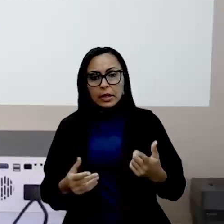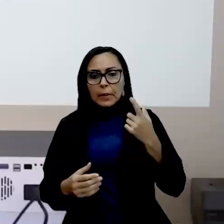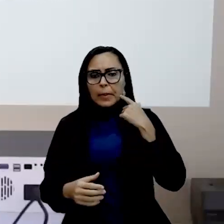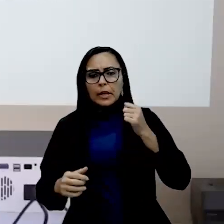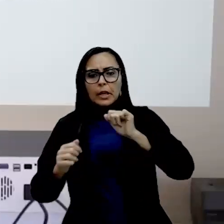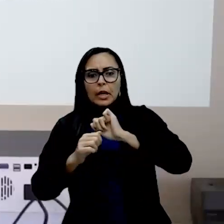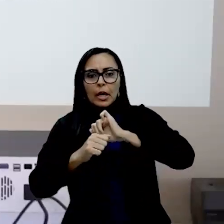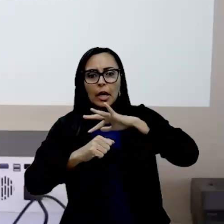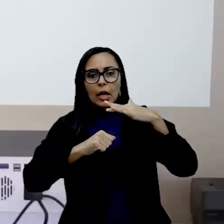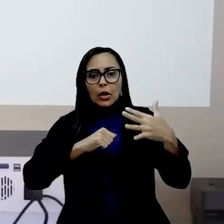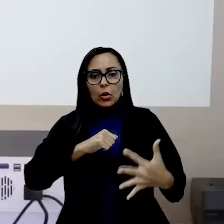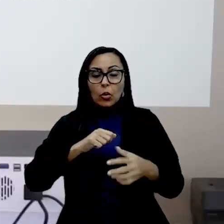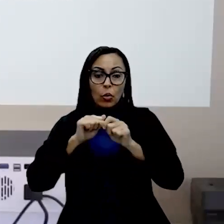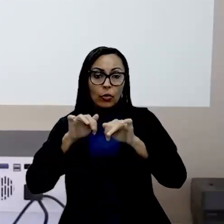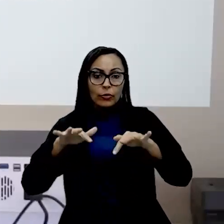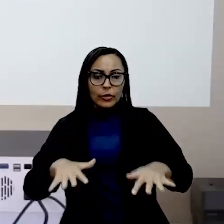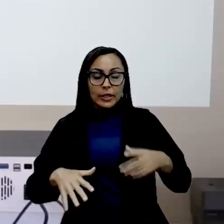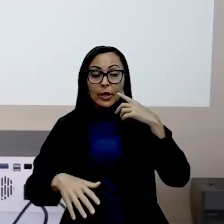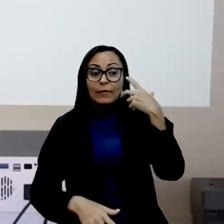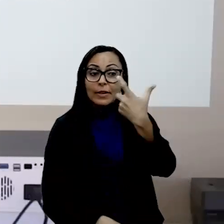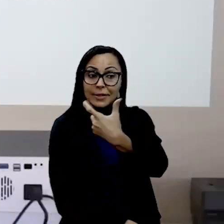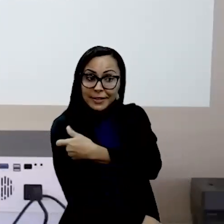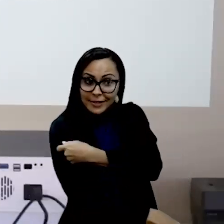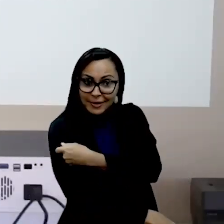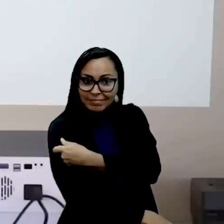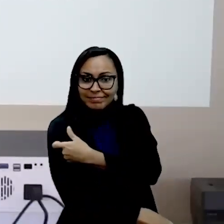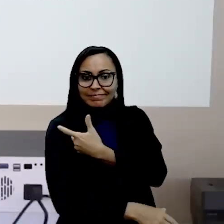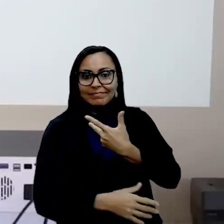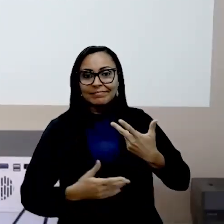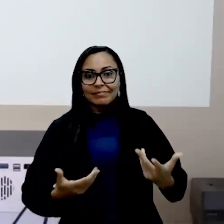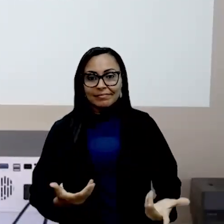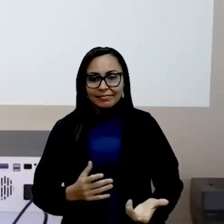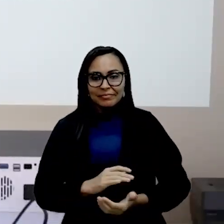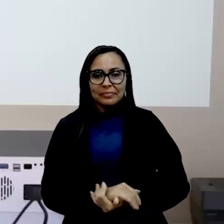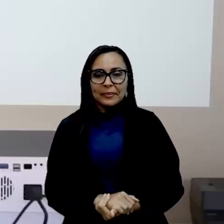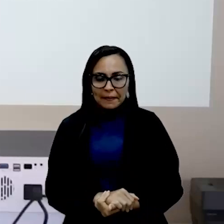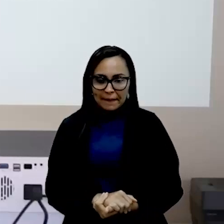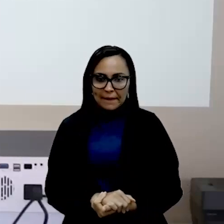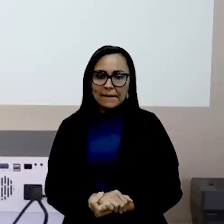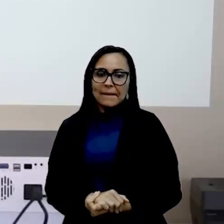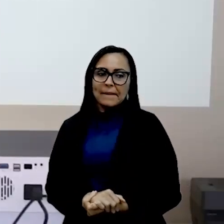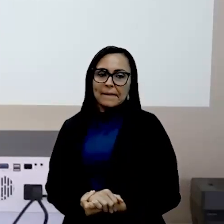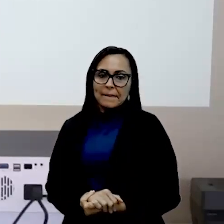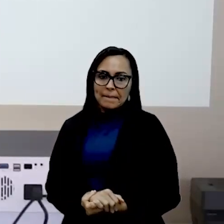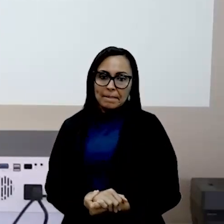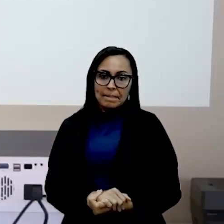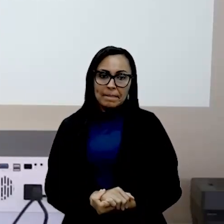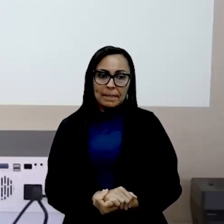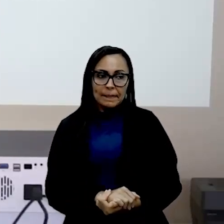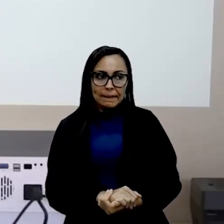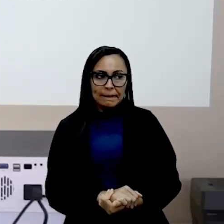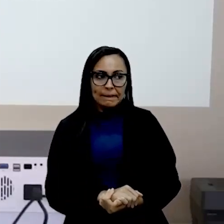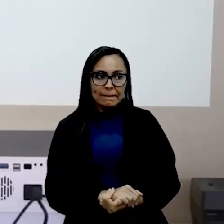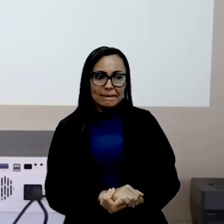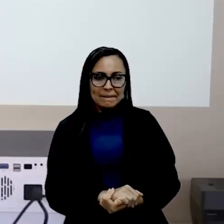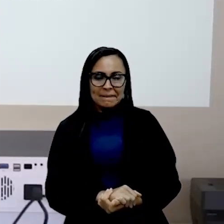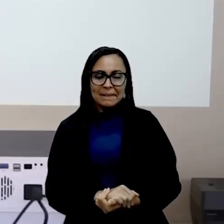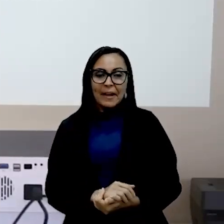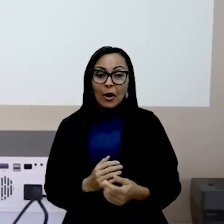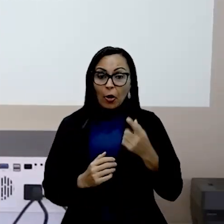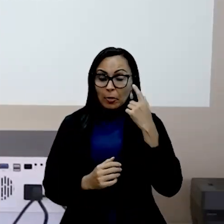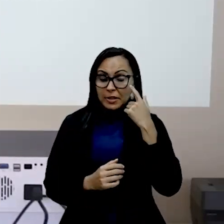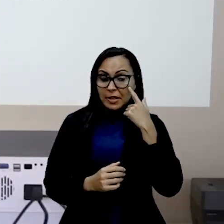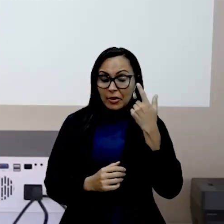no meio, a gente não sabe se foi a Covid, se foi a vacina, mas alguma coisa mexeu, alguma coisa modificou que você observa cada vez